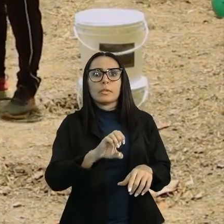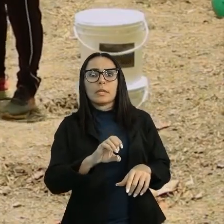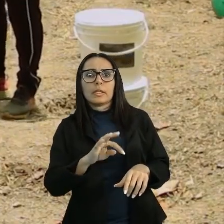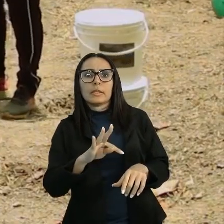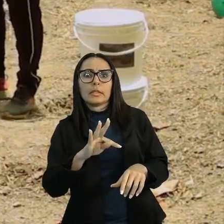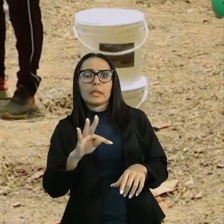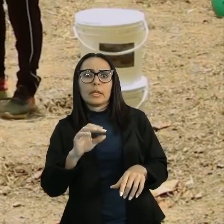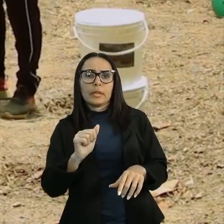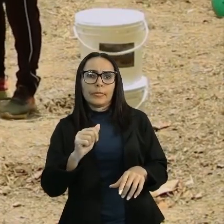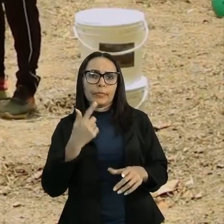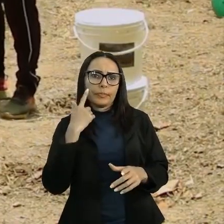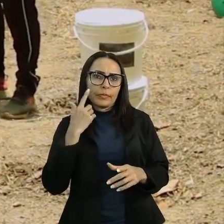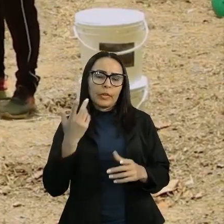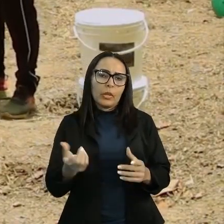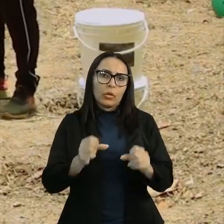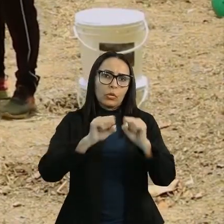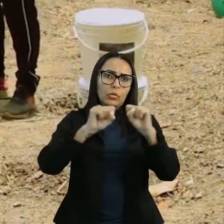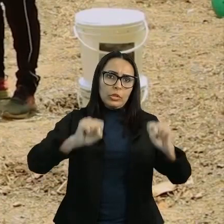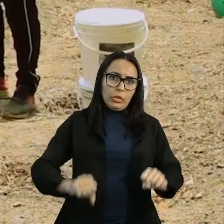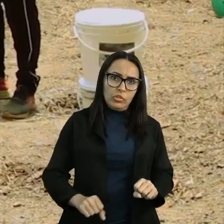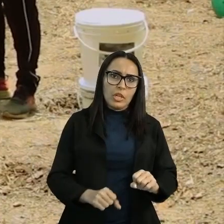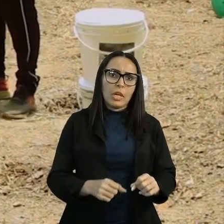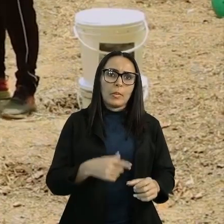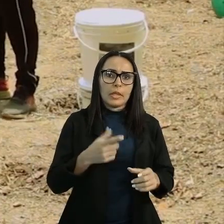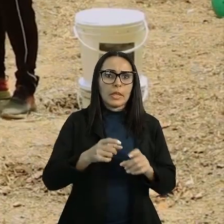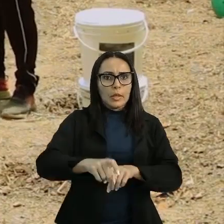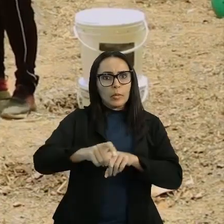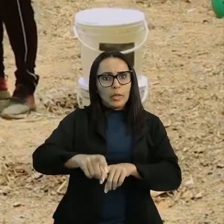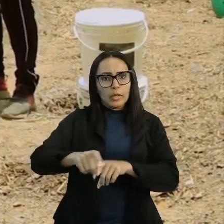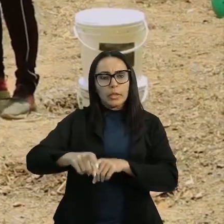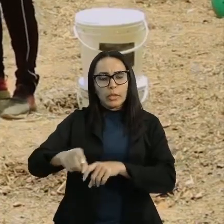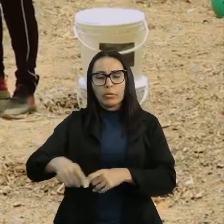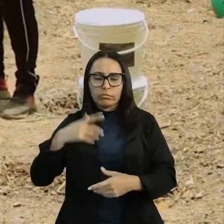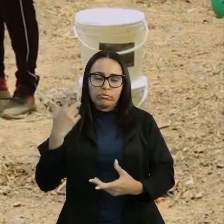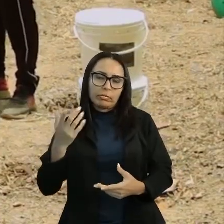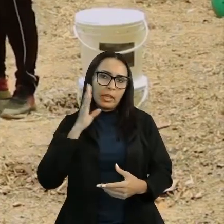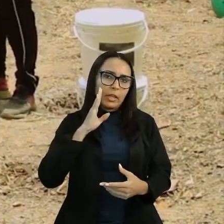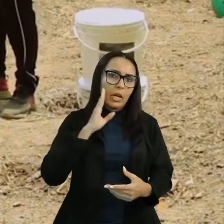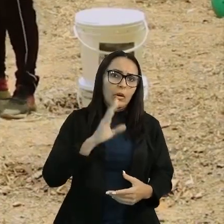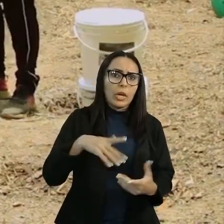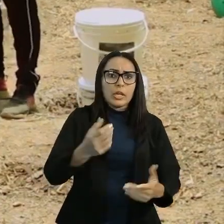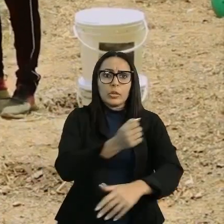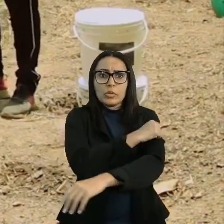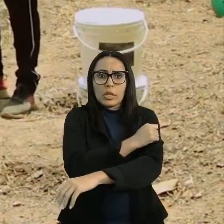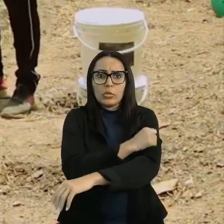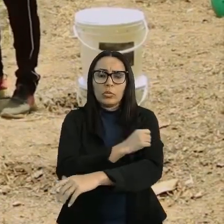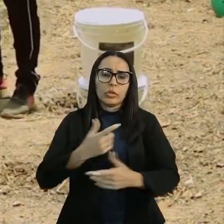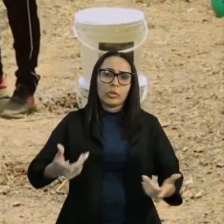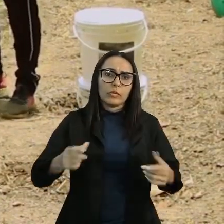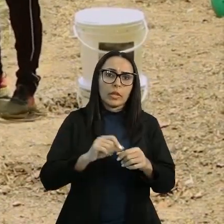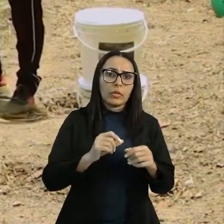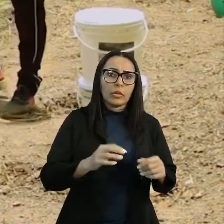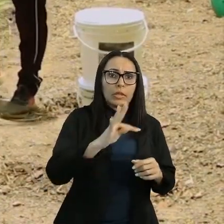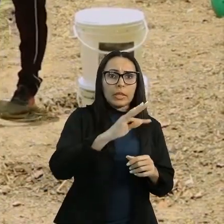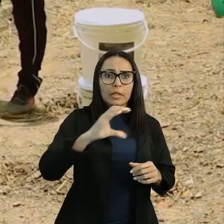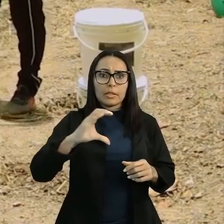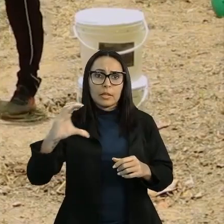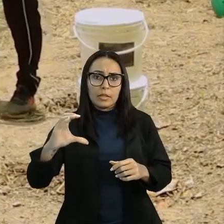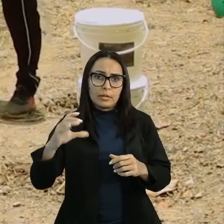Exatamente. E eu queria saber sobre esse ponto, se aqui há uma ideia de trabalhar com a permacultura em algum momento,